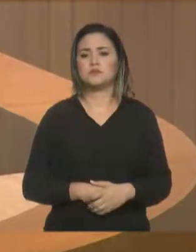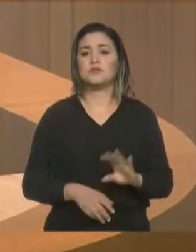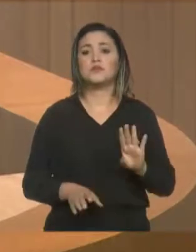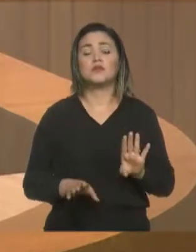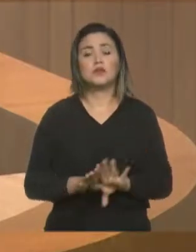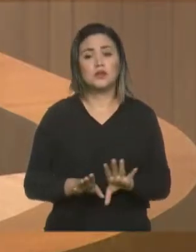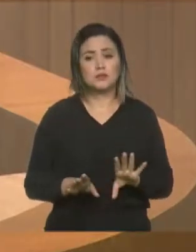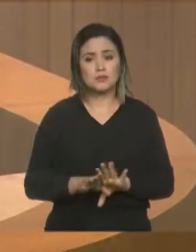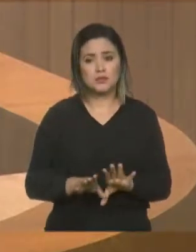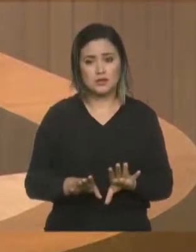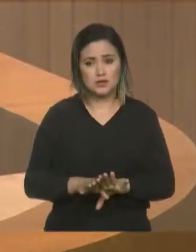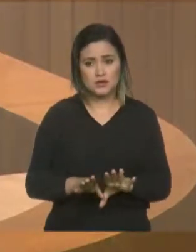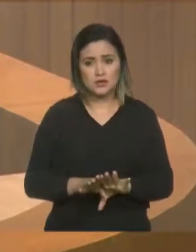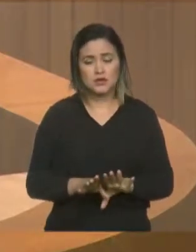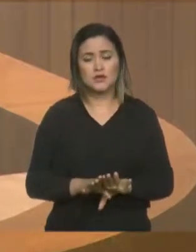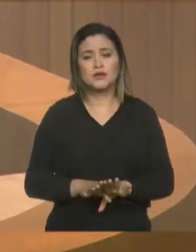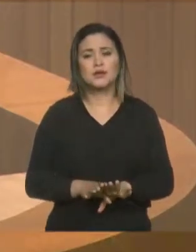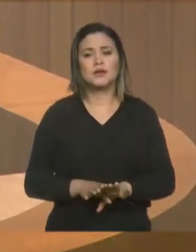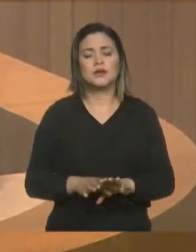municípios,